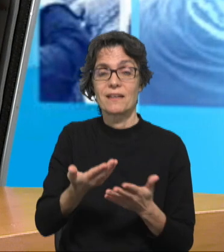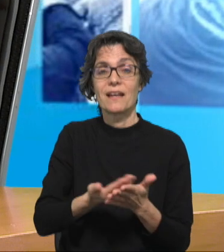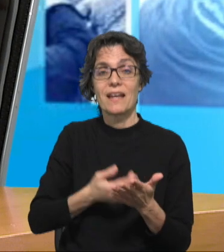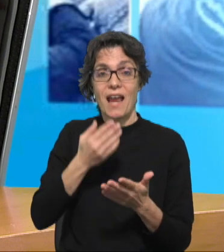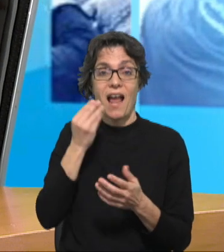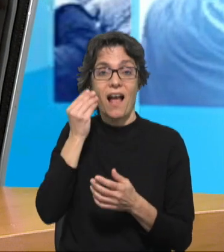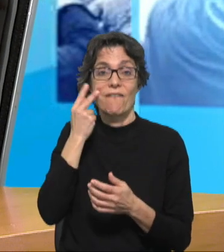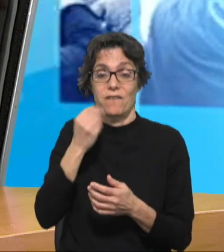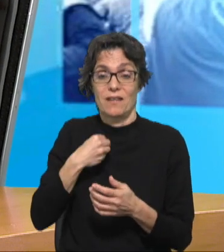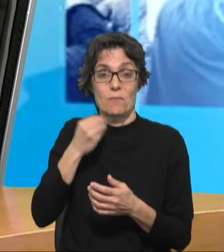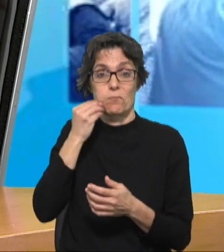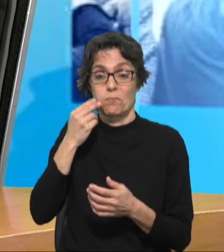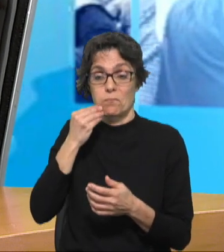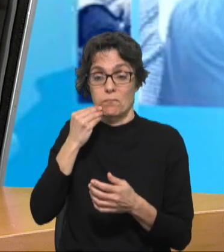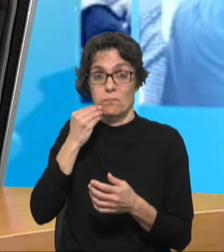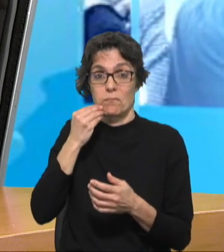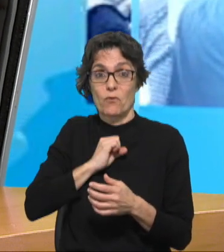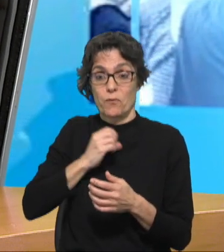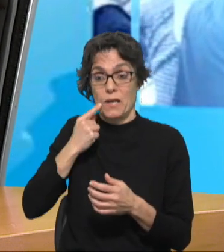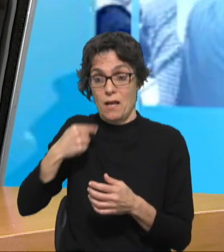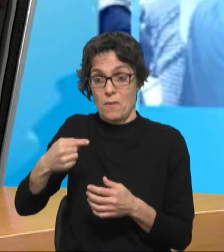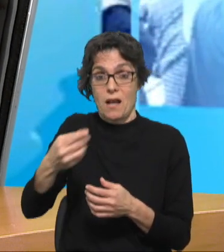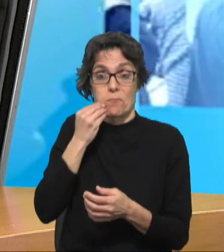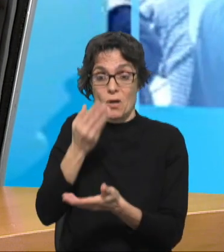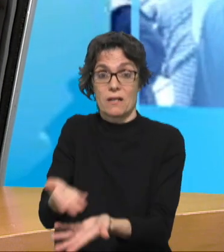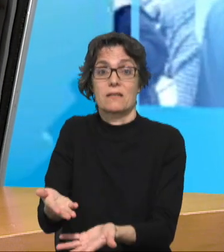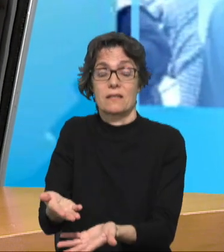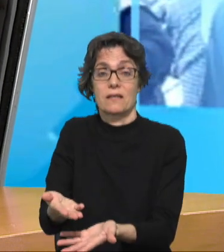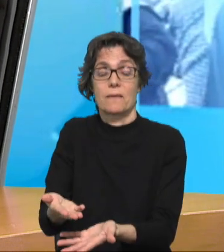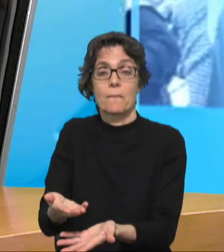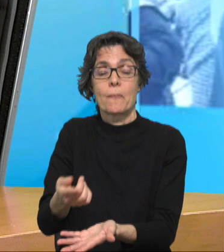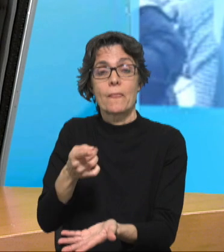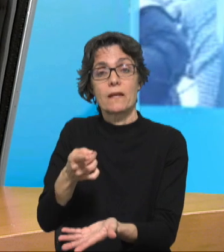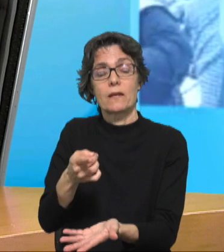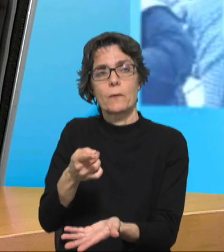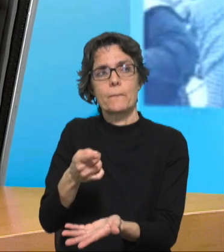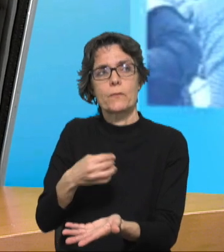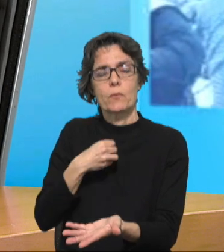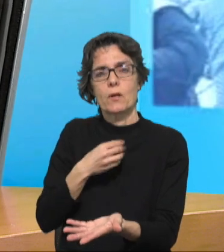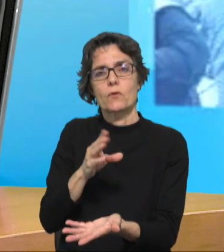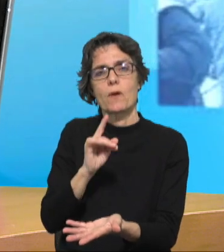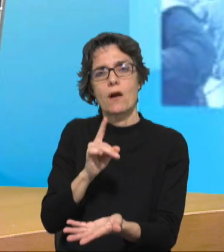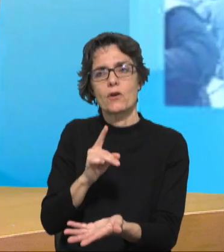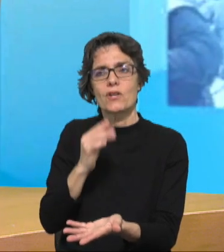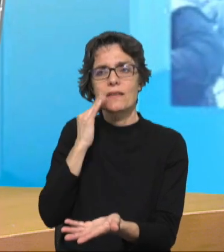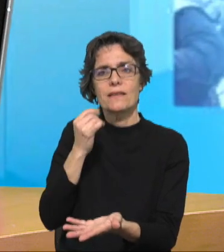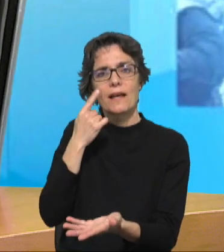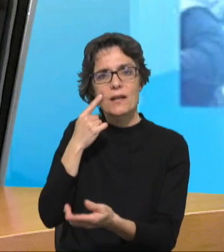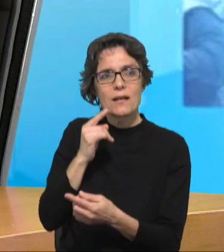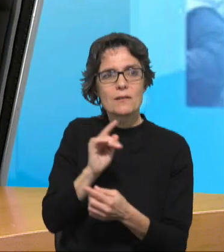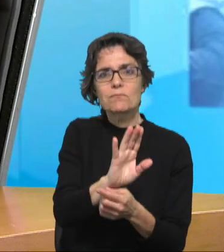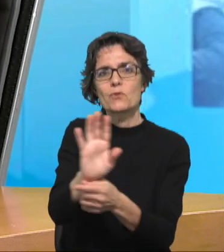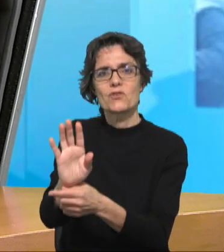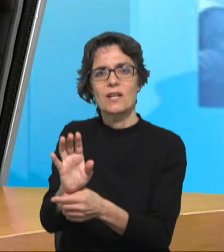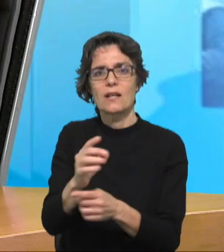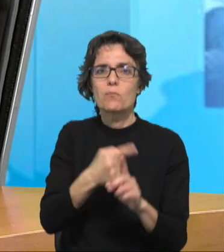dia-a-dia, olhar para a realidade e trazer também, a minha preocupação é trazer também o que de bom é feito, não é? Porque esta